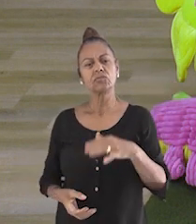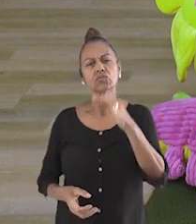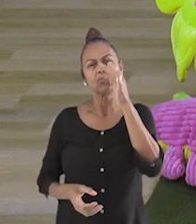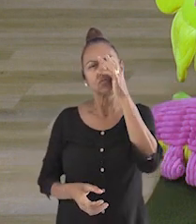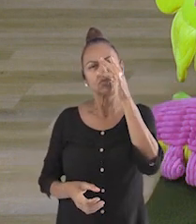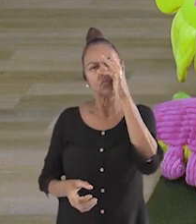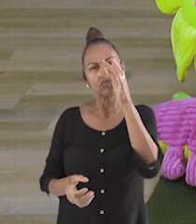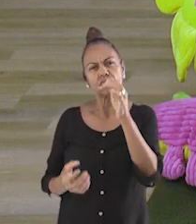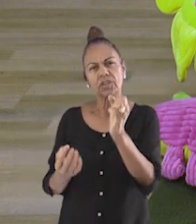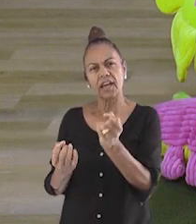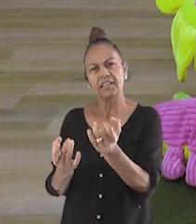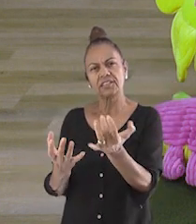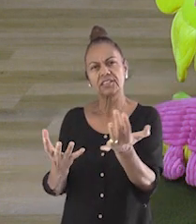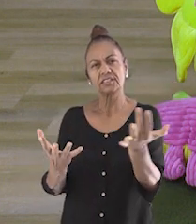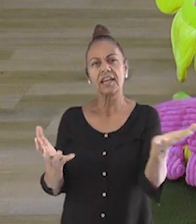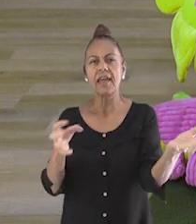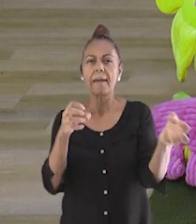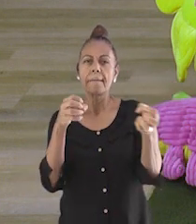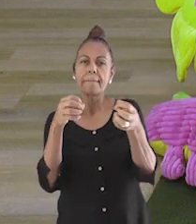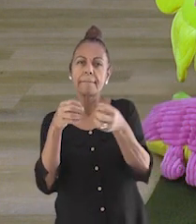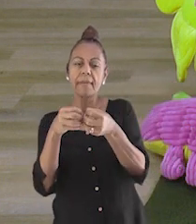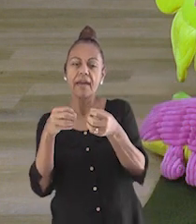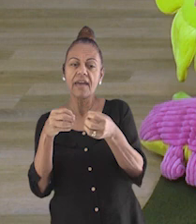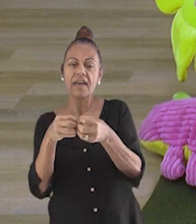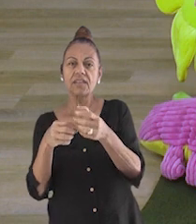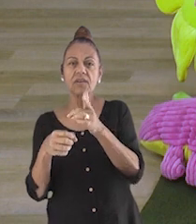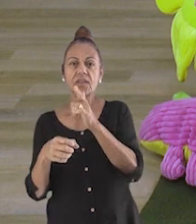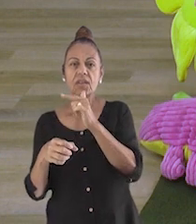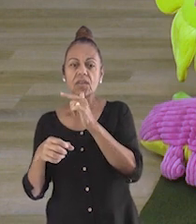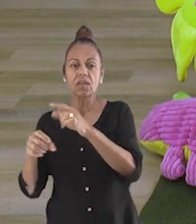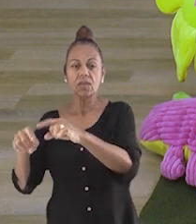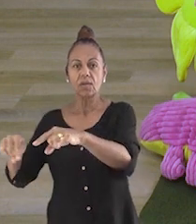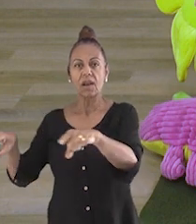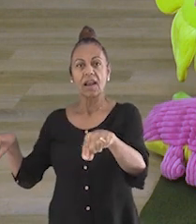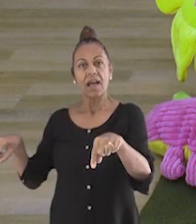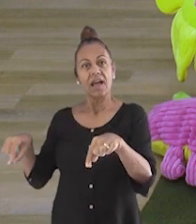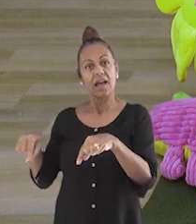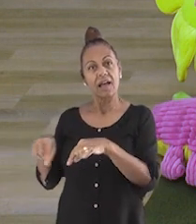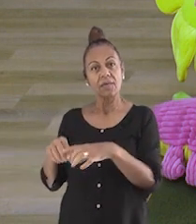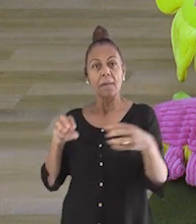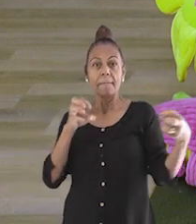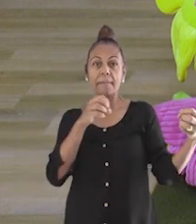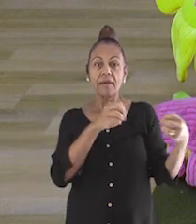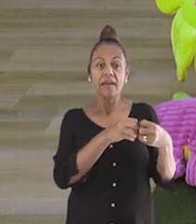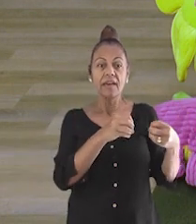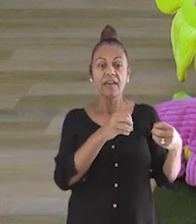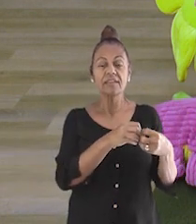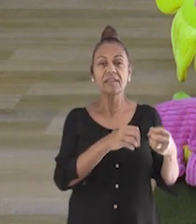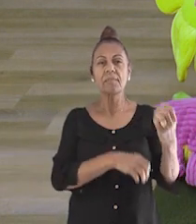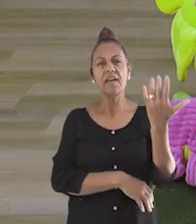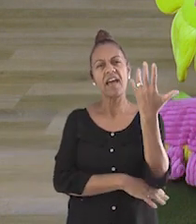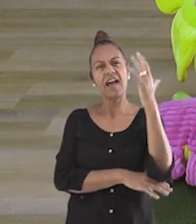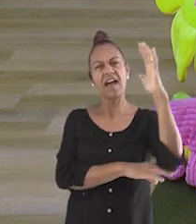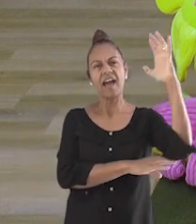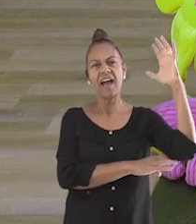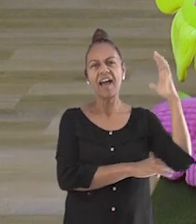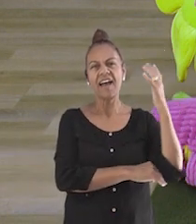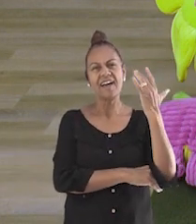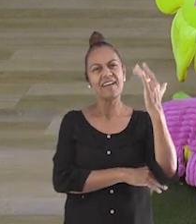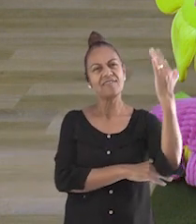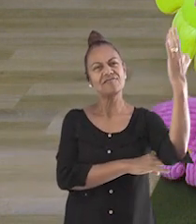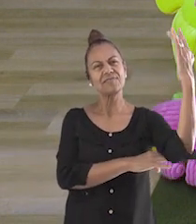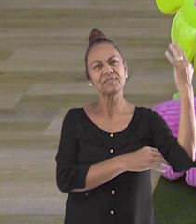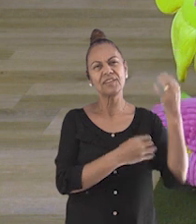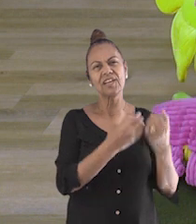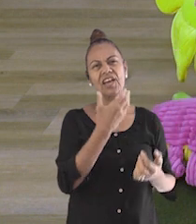Era uma vez um lindo jardim, perto de um lago e próximo